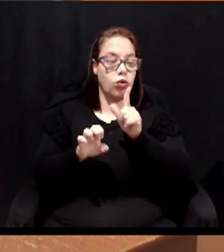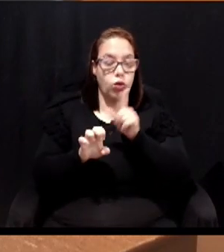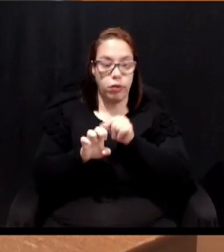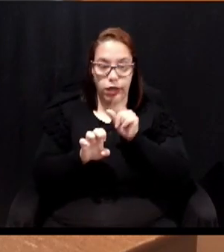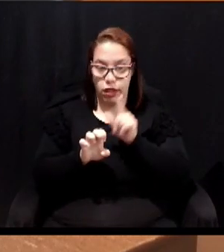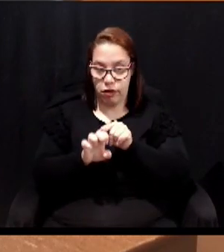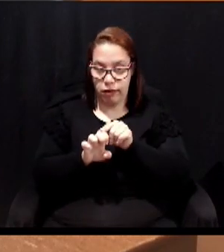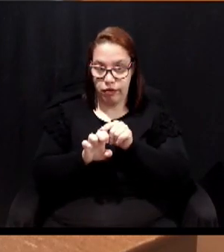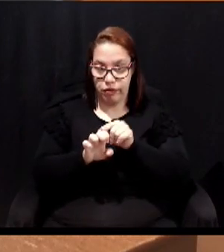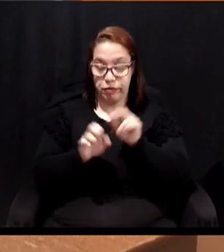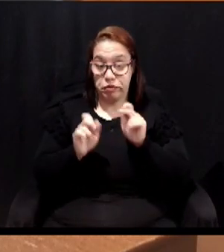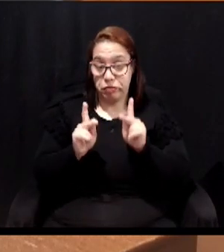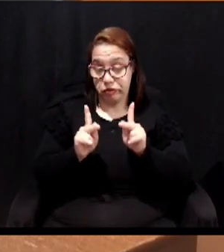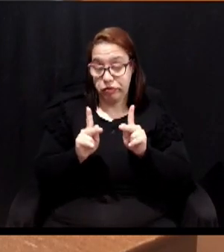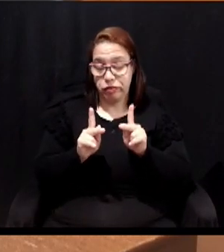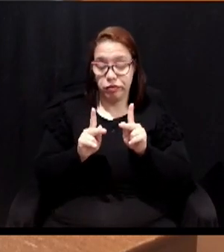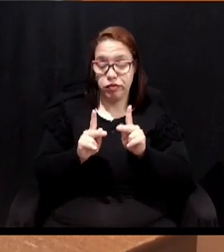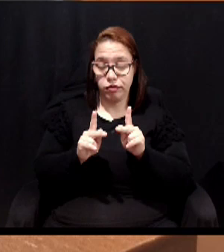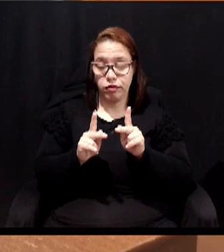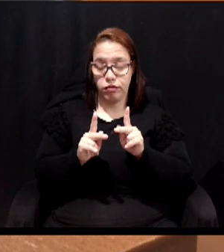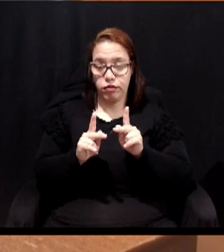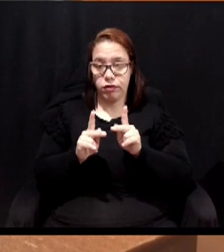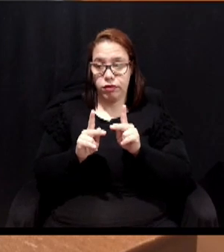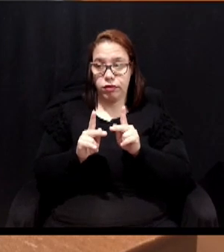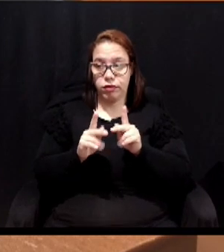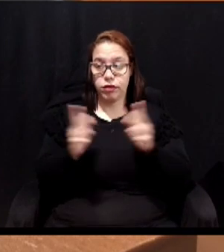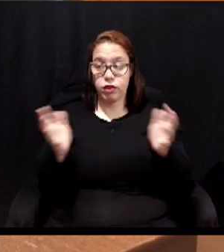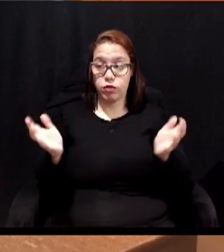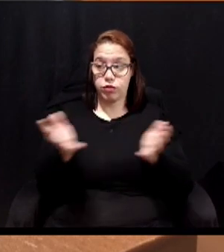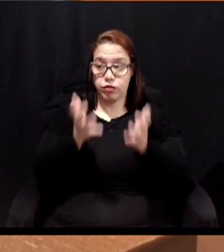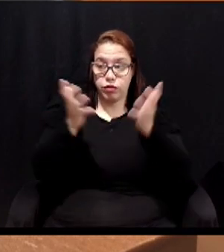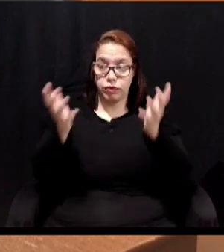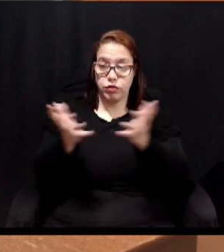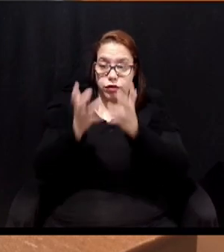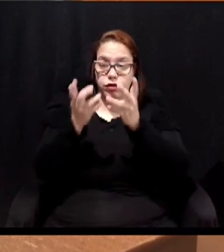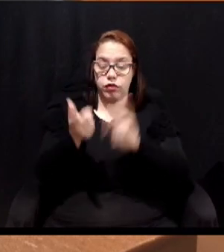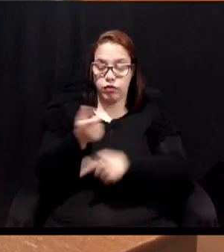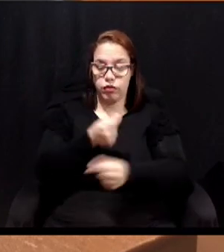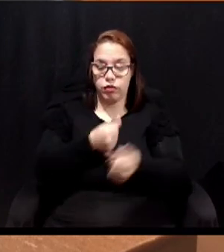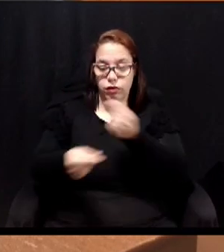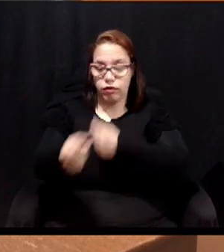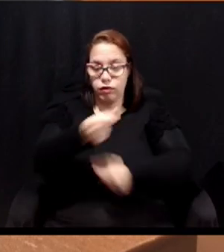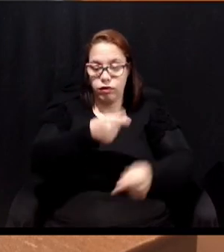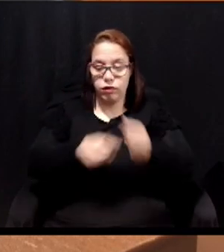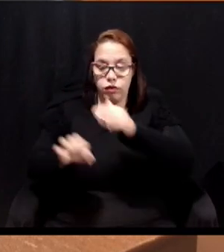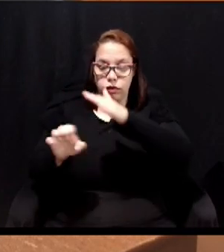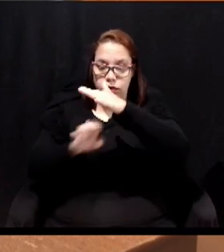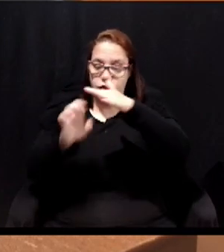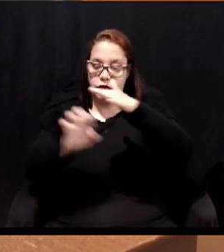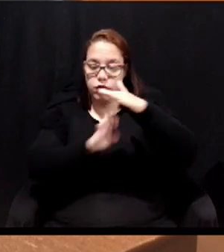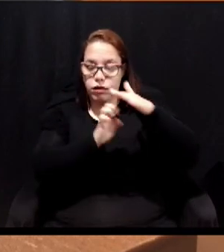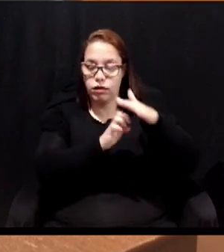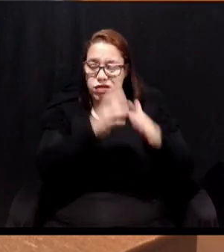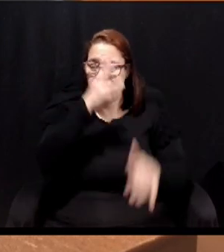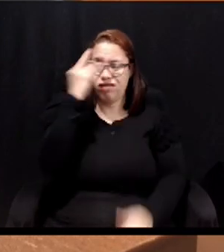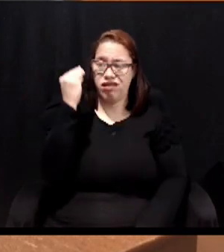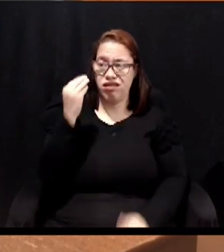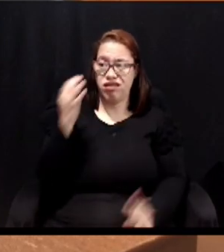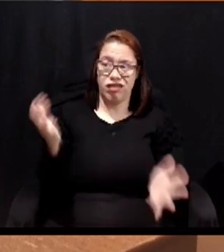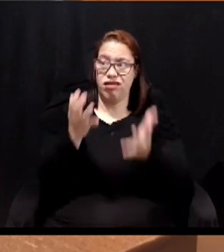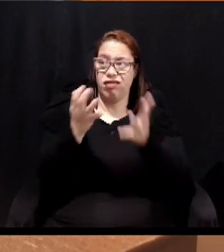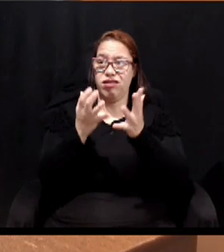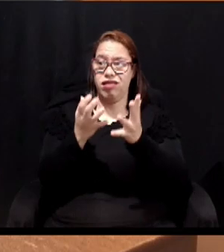gente atualmente a gente quer fomentar a parte financeira das empresas, tudo, mas a gente esquece de fomentar o